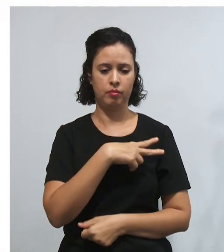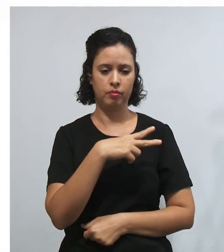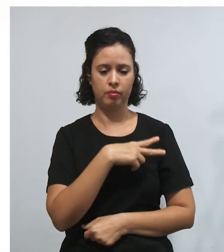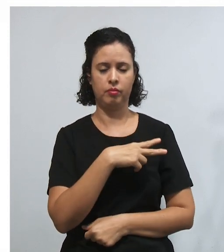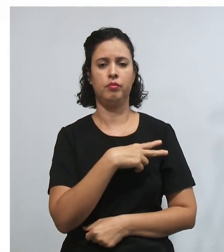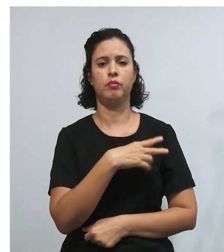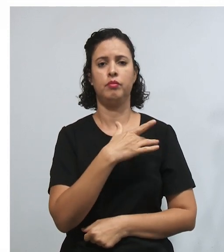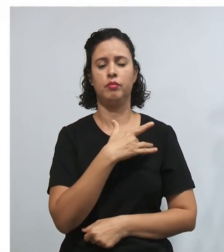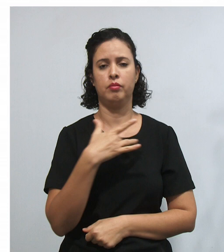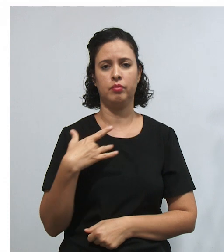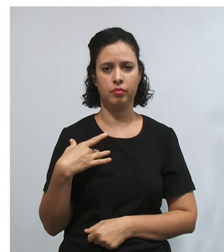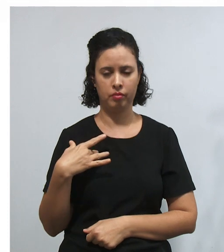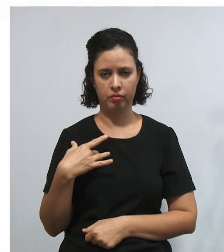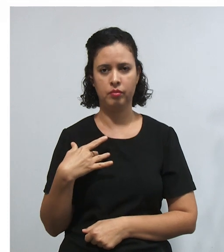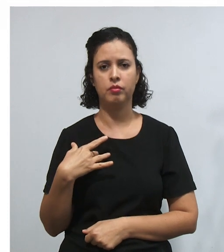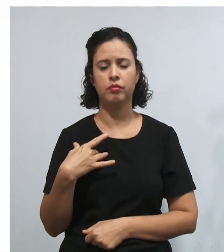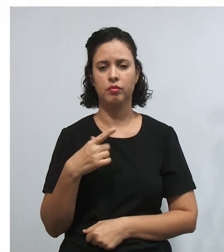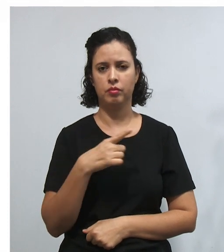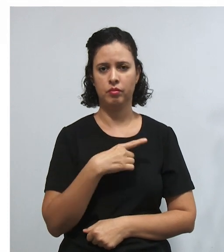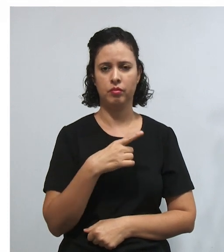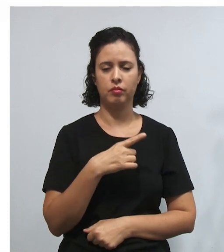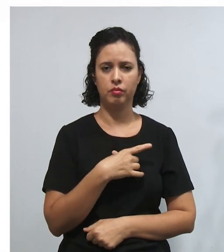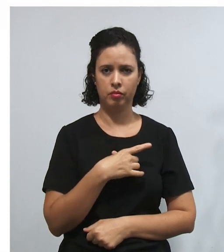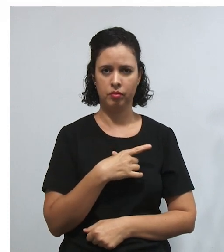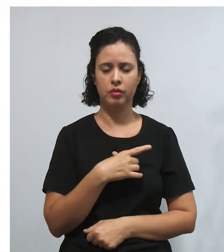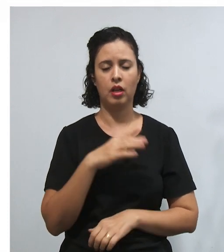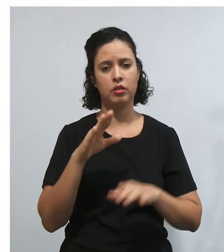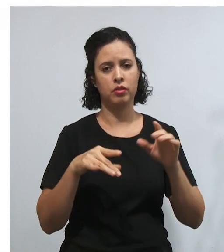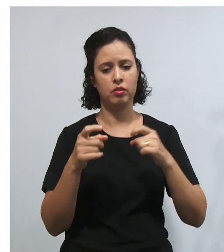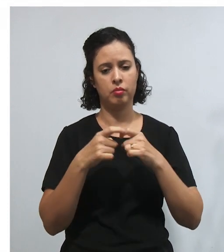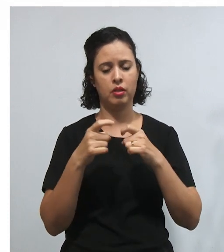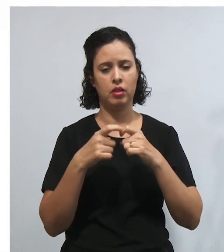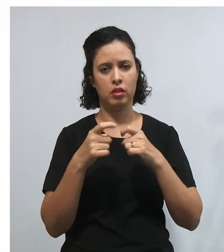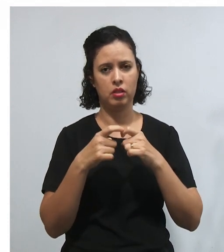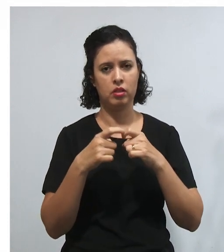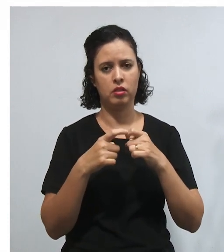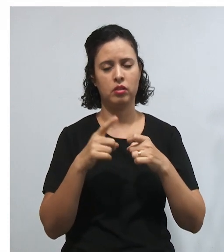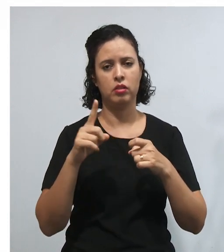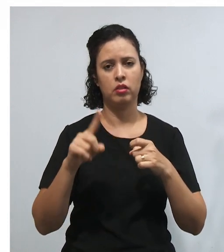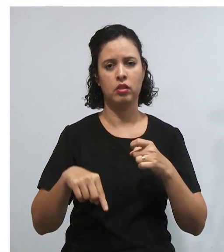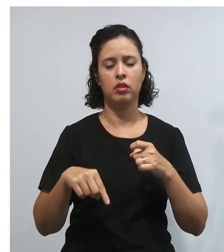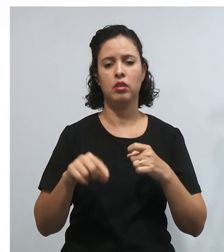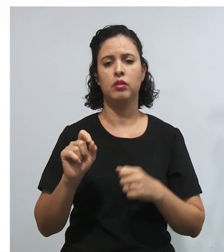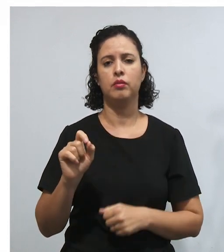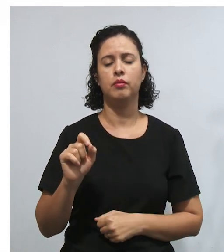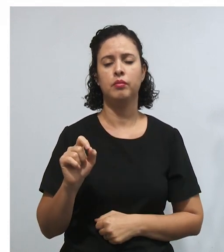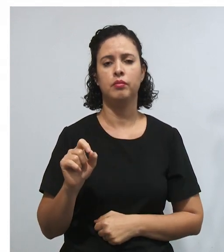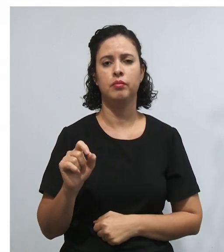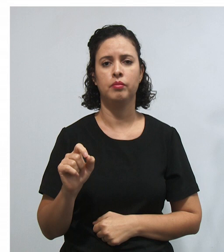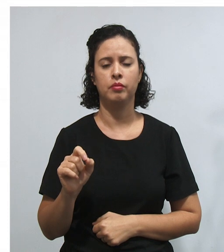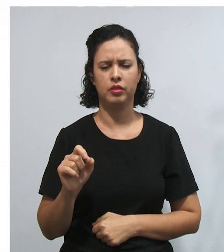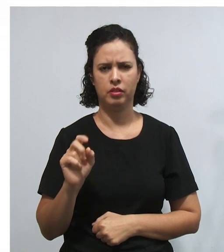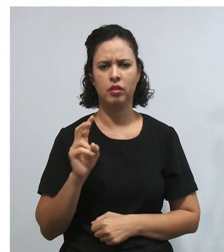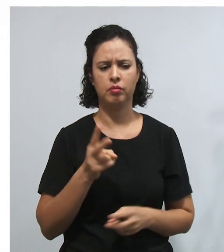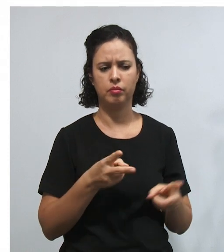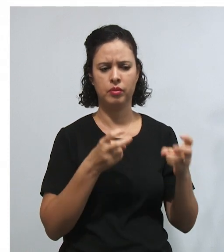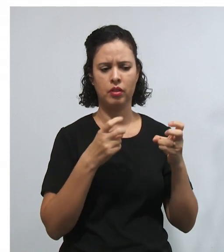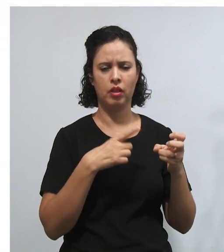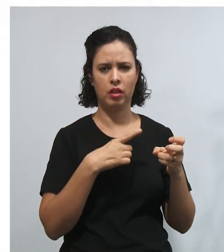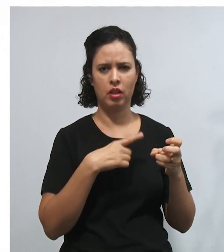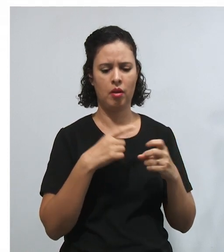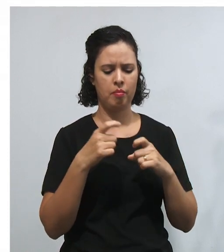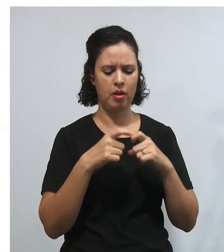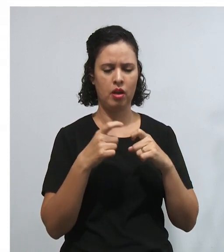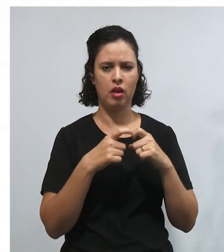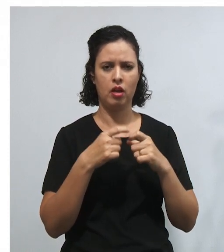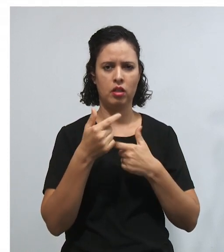de profissionais de saúde, tá? Que geralmente os médicos, né? Com profissões regulamentadas, ou seja, vocês já viram, né, que existem